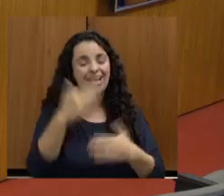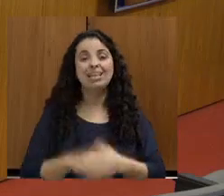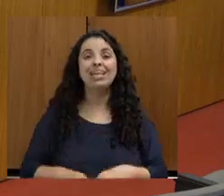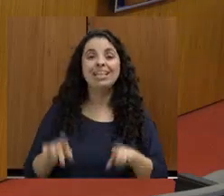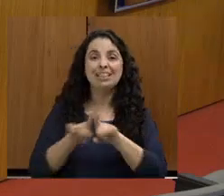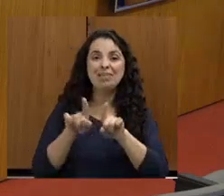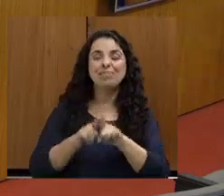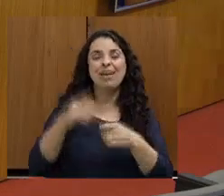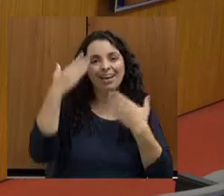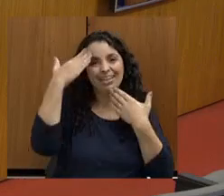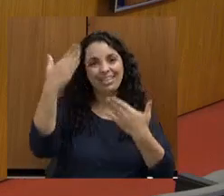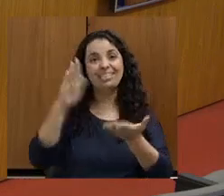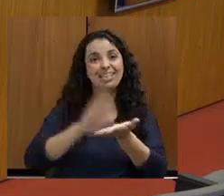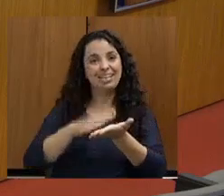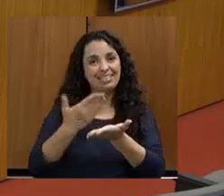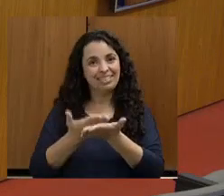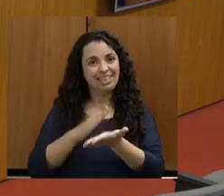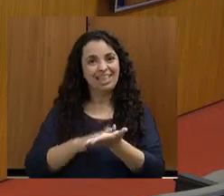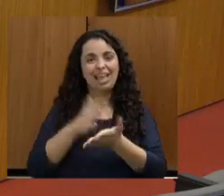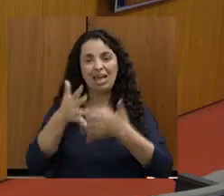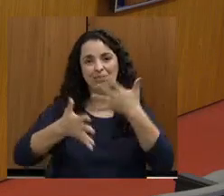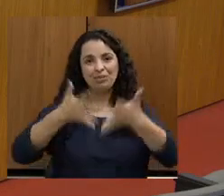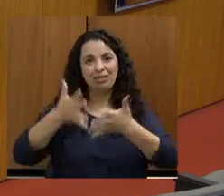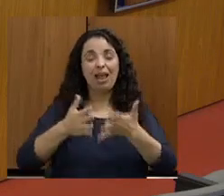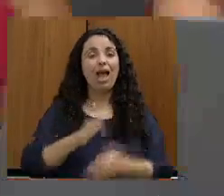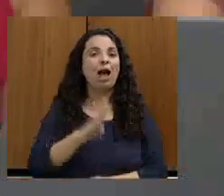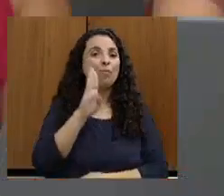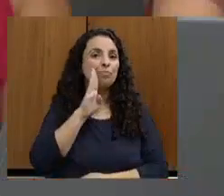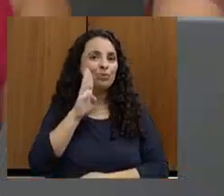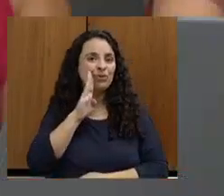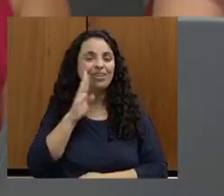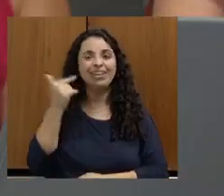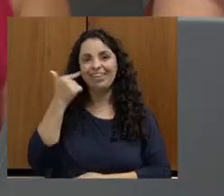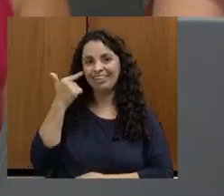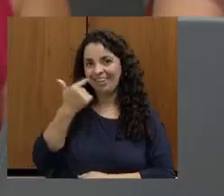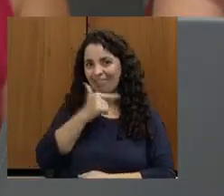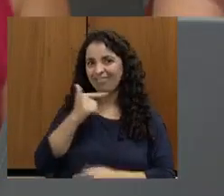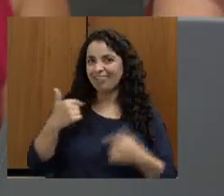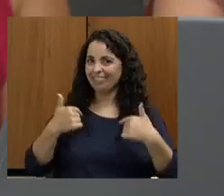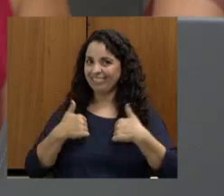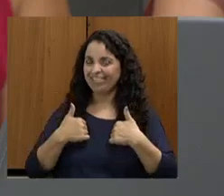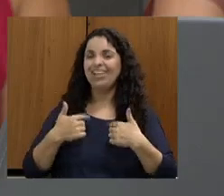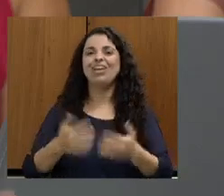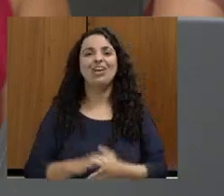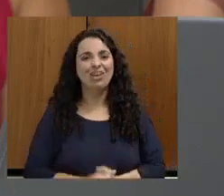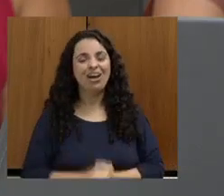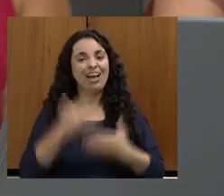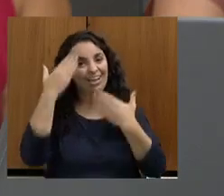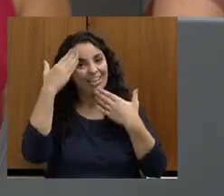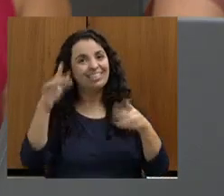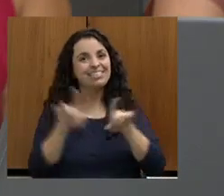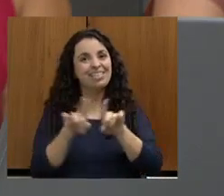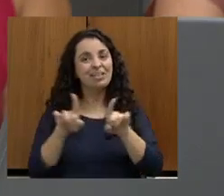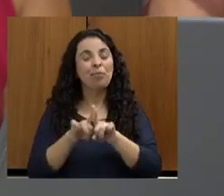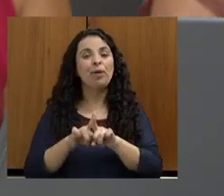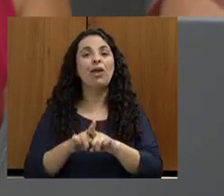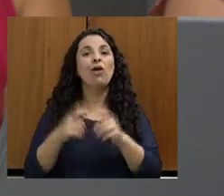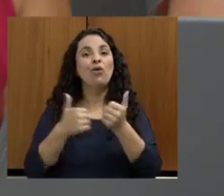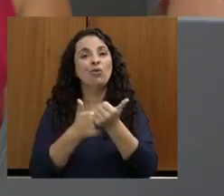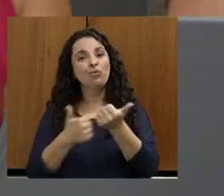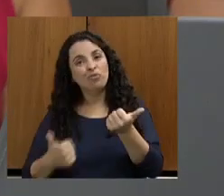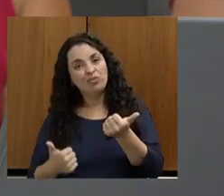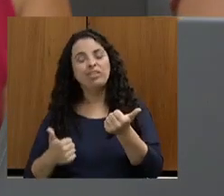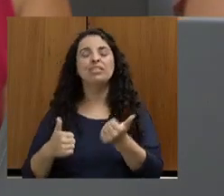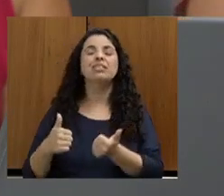intérpretes de Libras, que é a Bruna Michelle e a Flávia Ribeiro. Agradecer também a presença do nosso vice-prefeito de